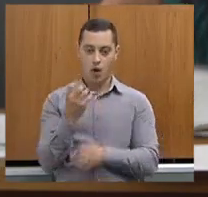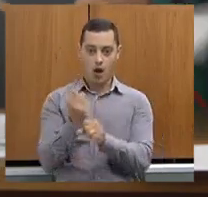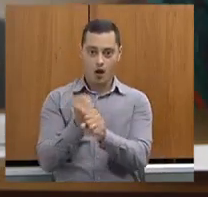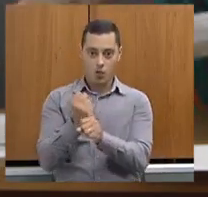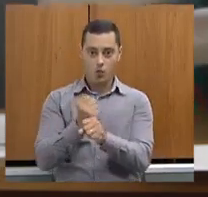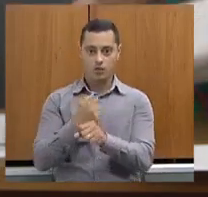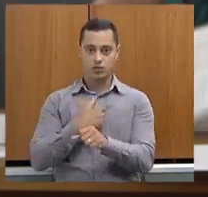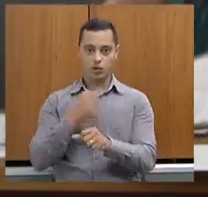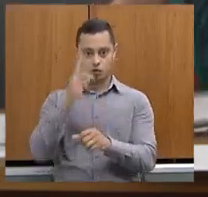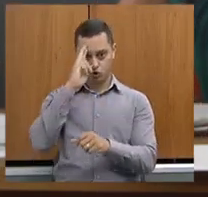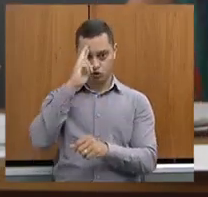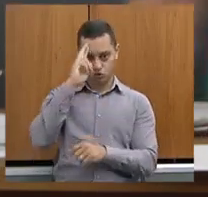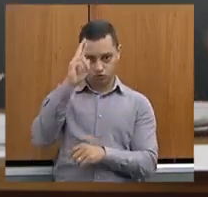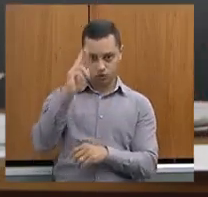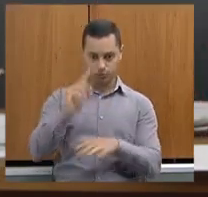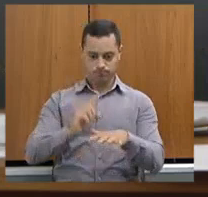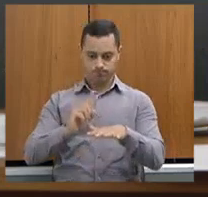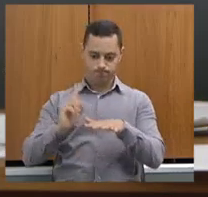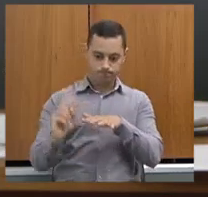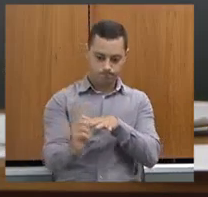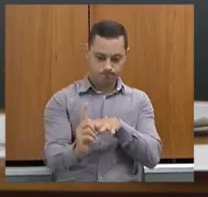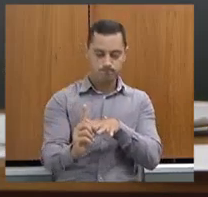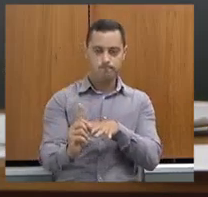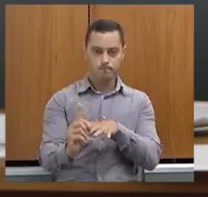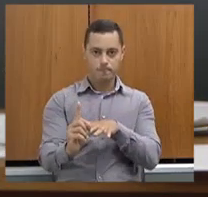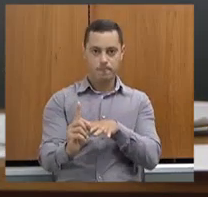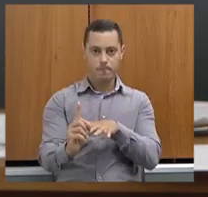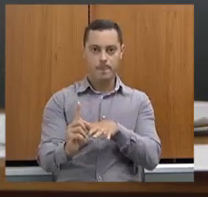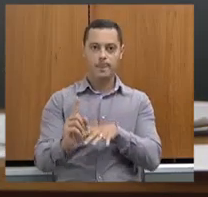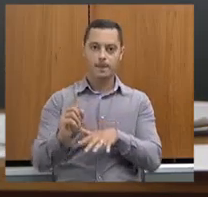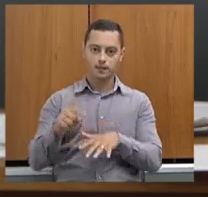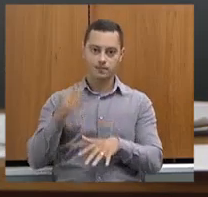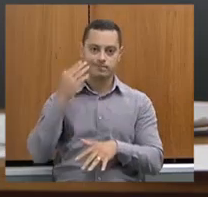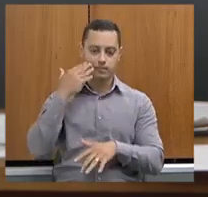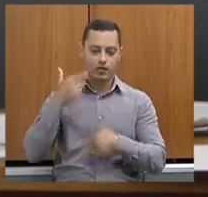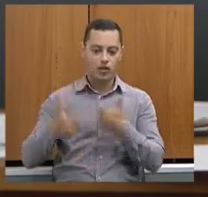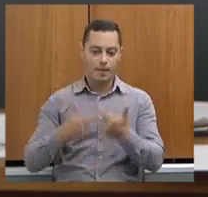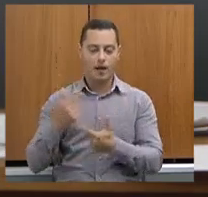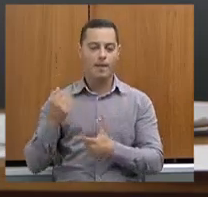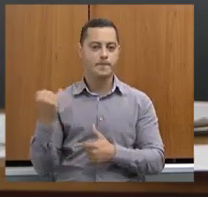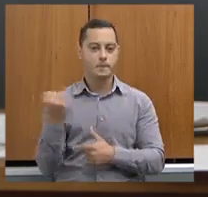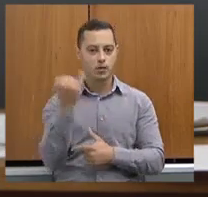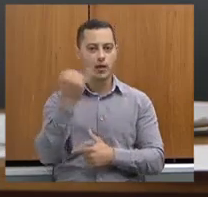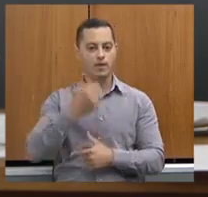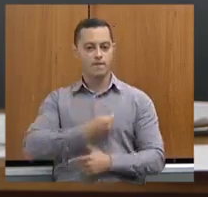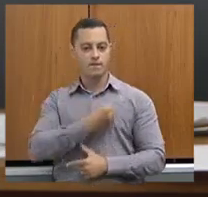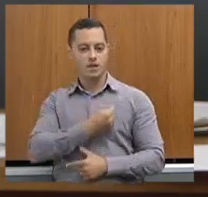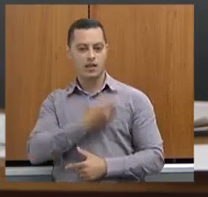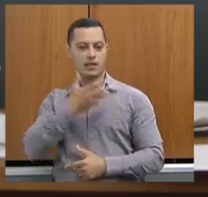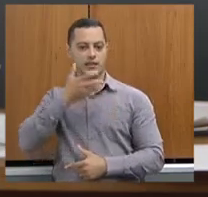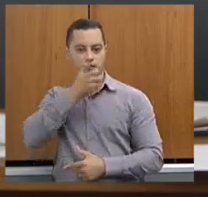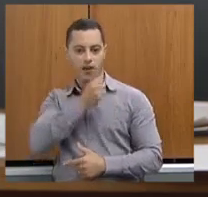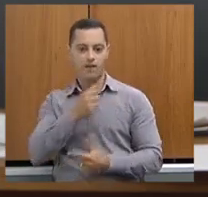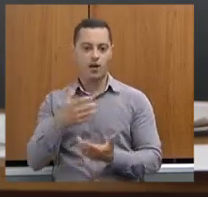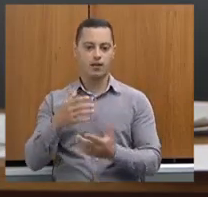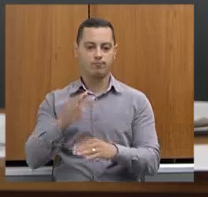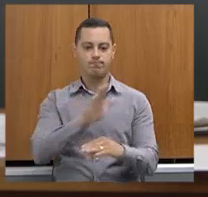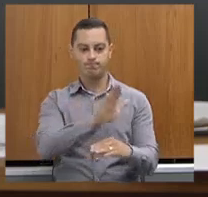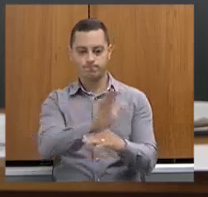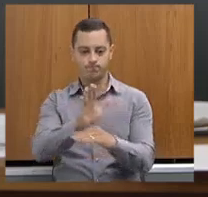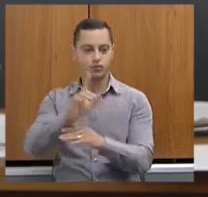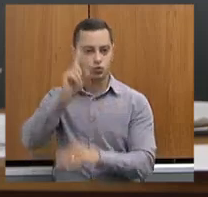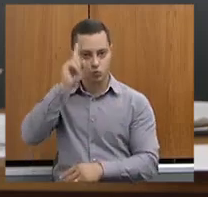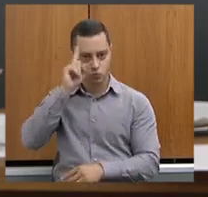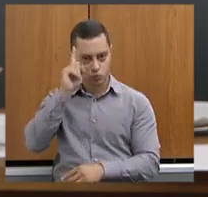Corporação fazendo um trabalho que absolutamente fundamental no salvar vidas todos os dias agradeço profundamente